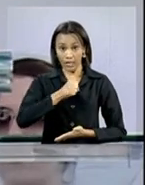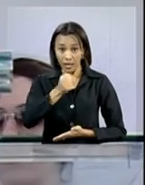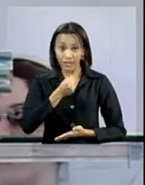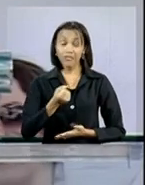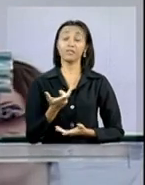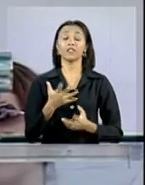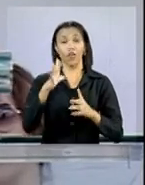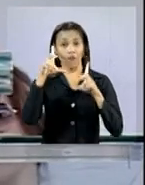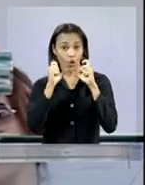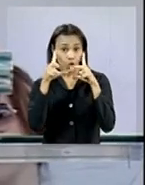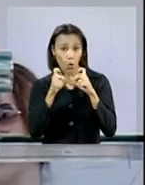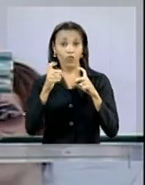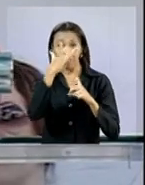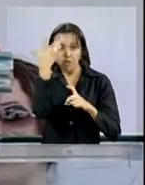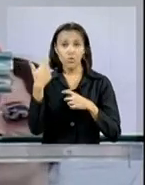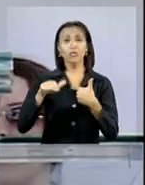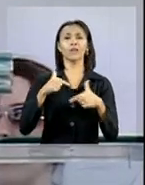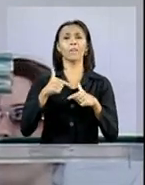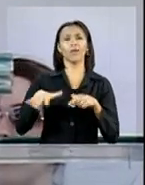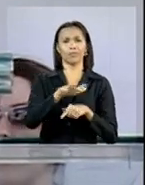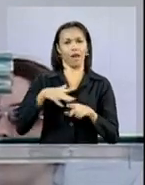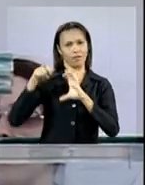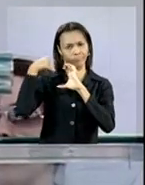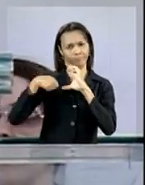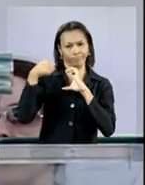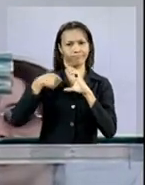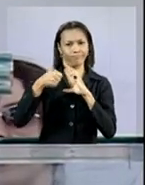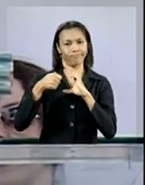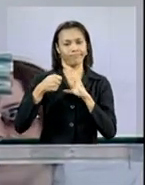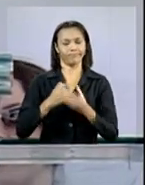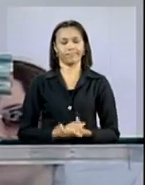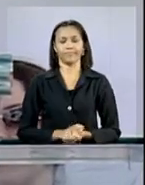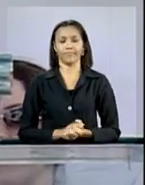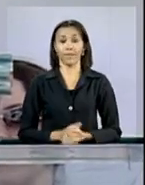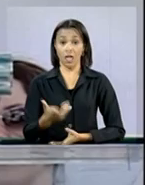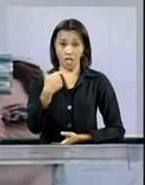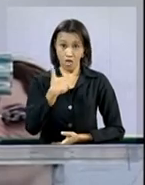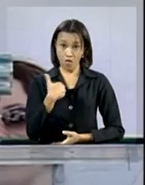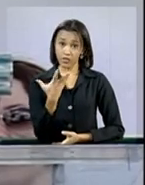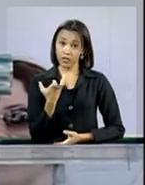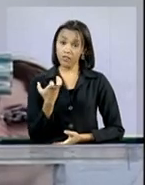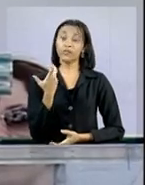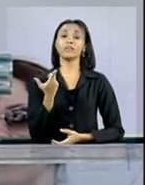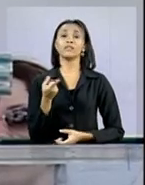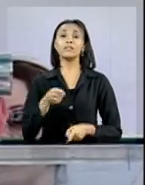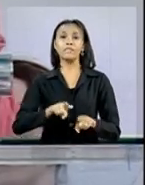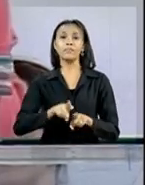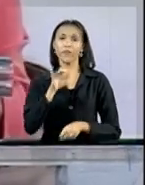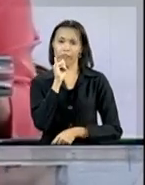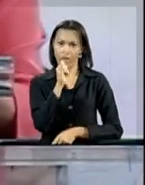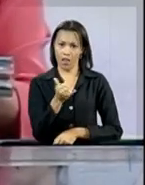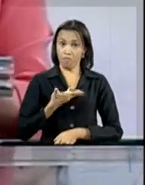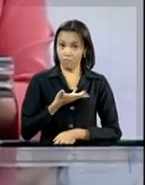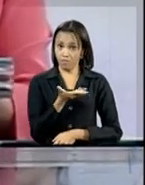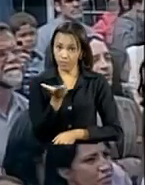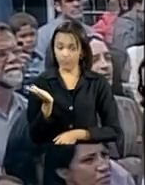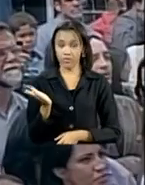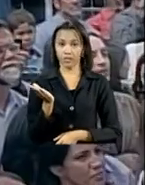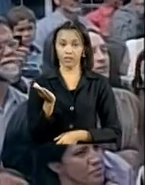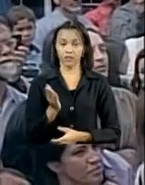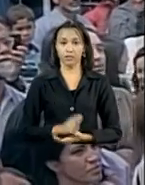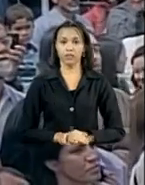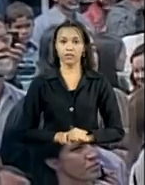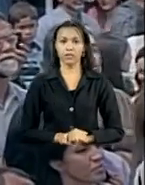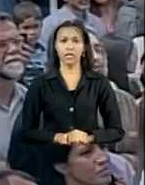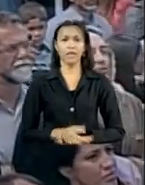fotógrafos e os cinegrafistas eu queria também aqui Dizer para vocês